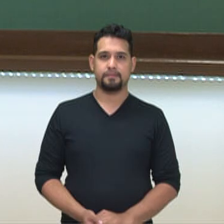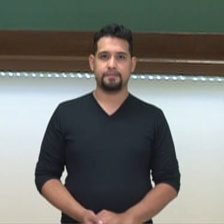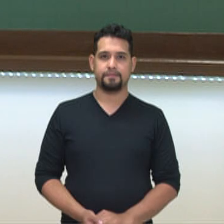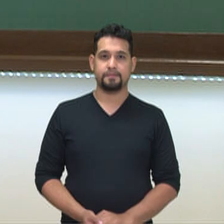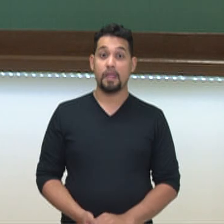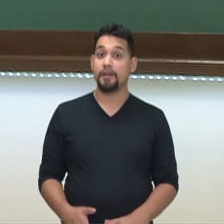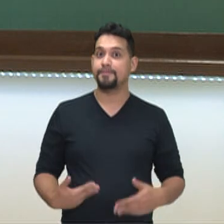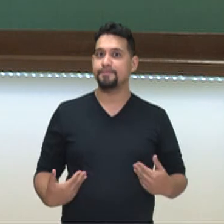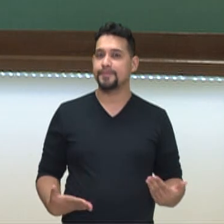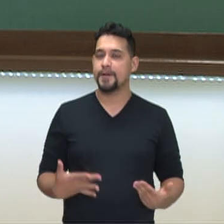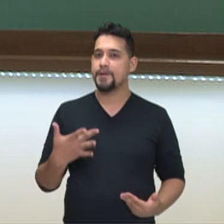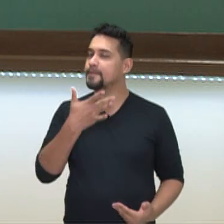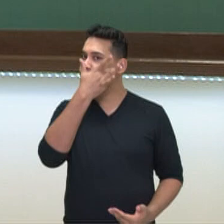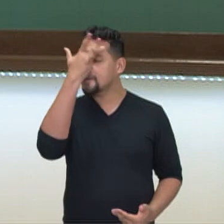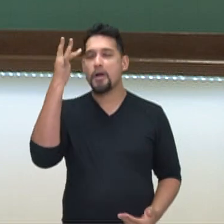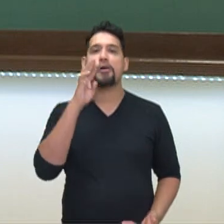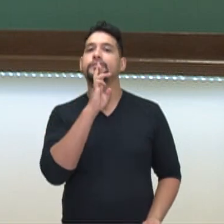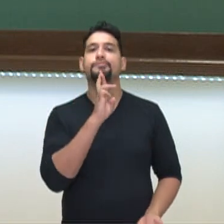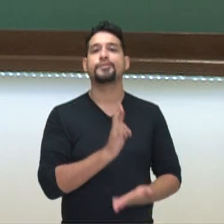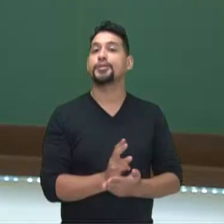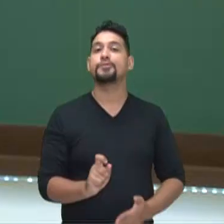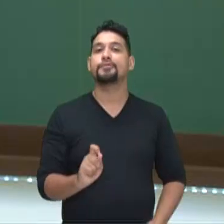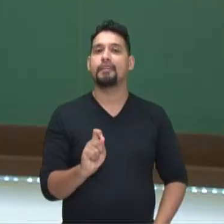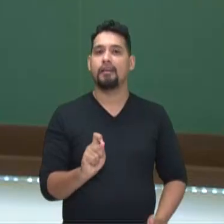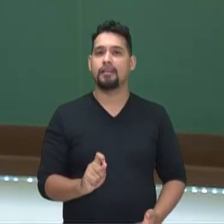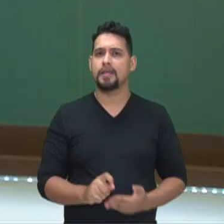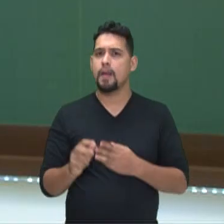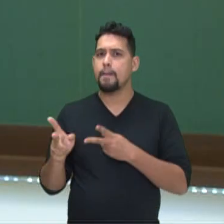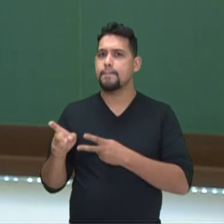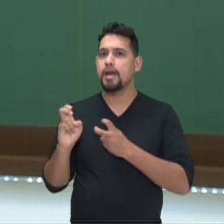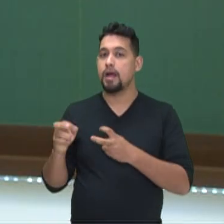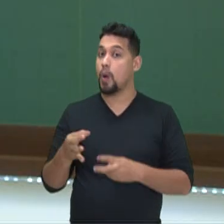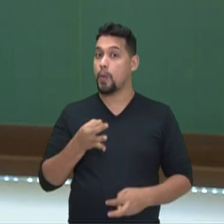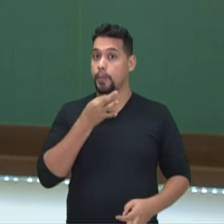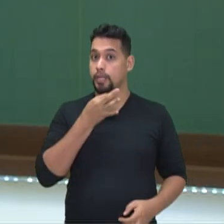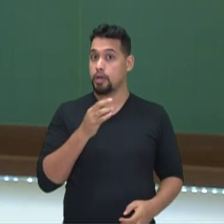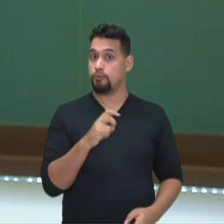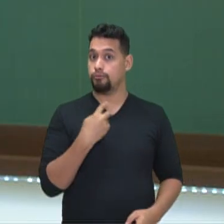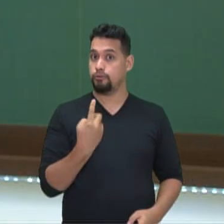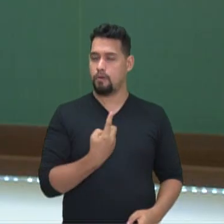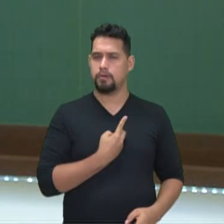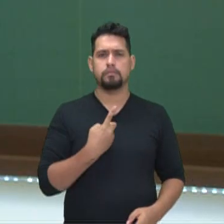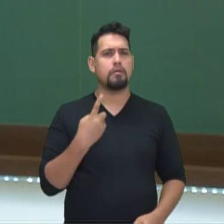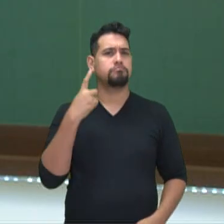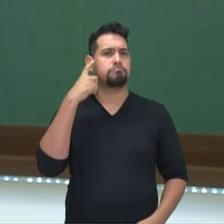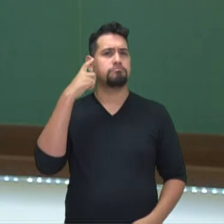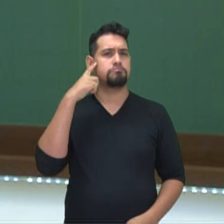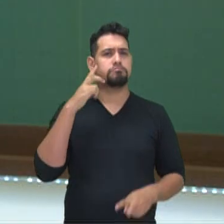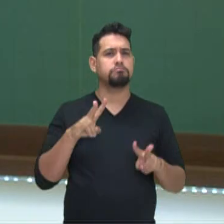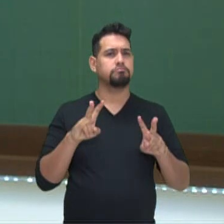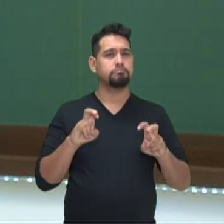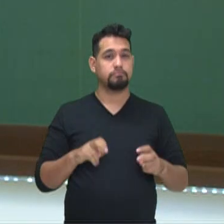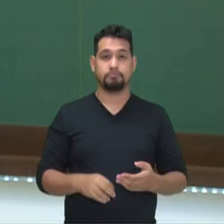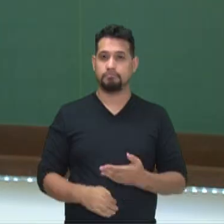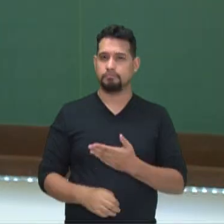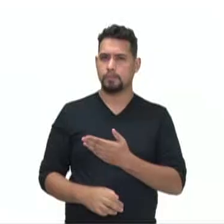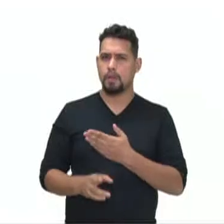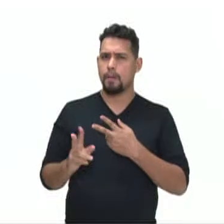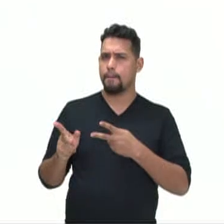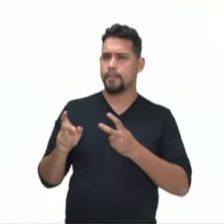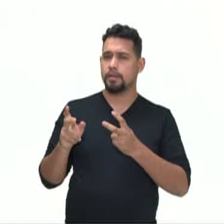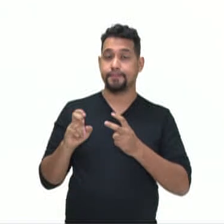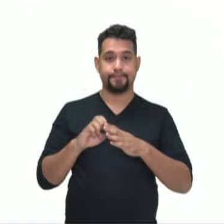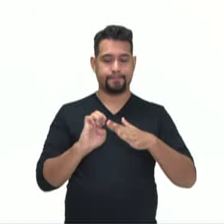E aí, pessoal, o que vocês responderam? Observe uma sugestão nossa aqui para a gente pensar essa questão. Então, vejam,